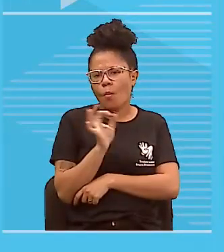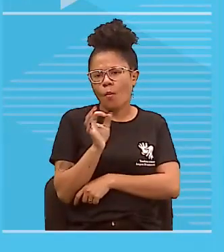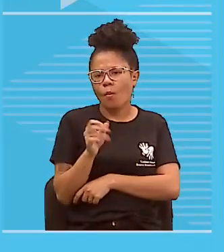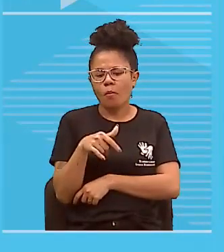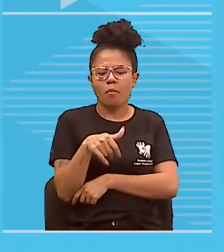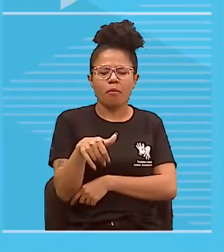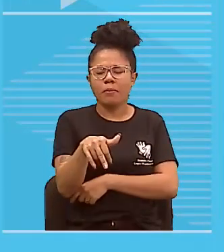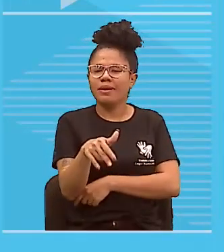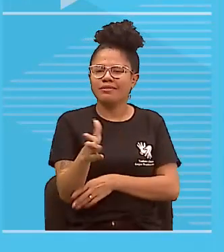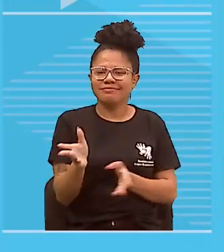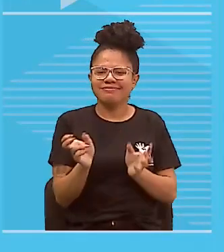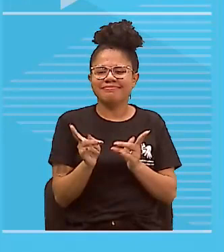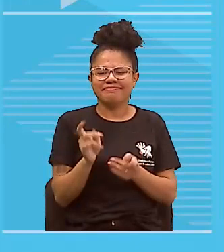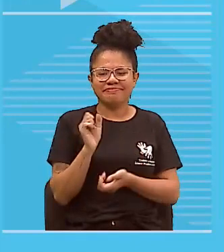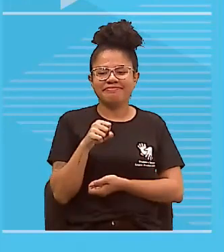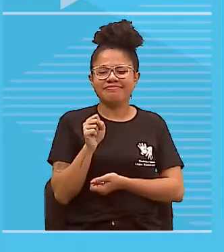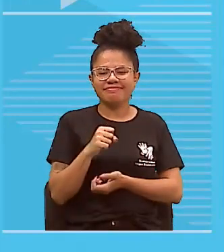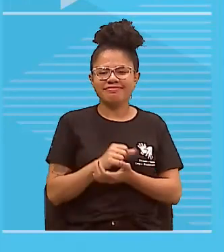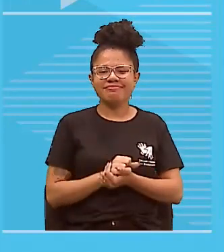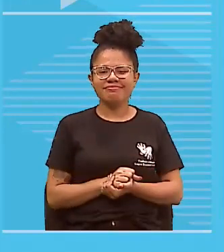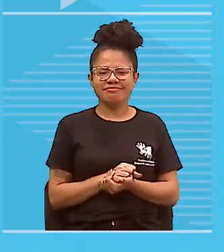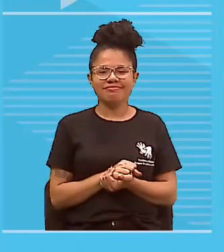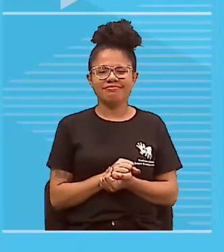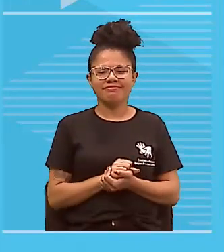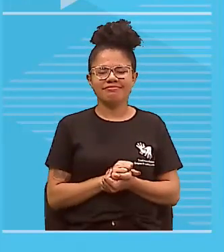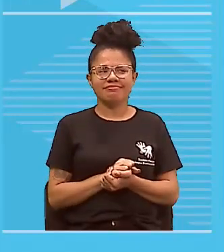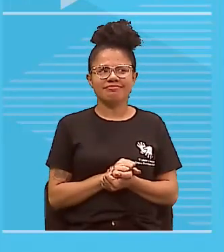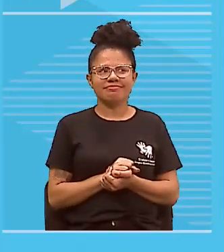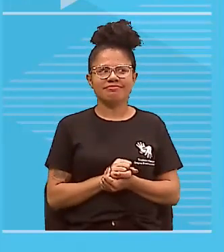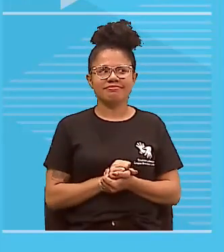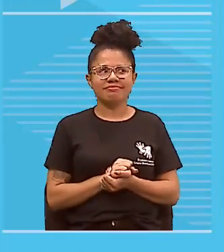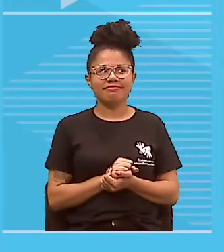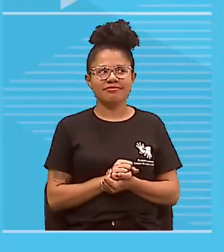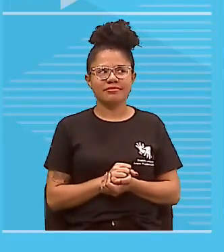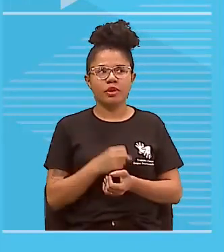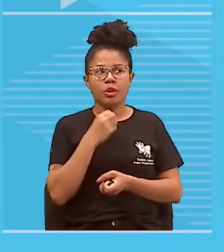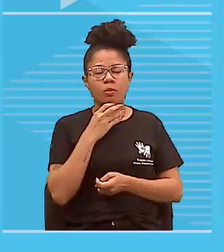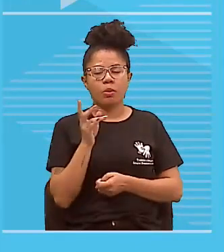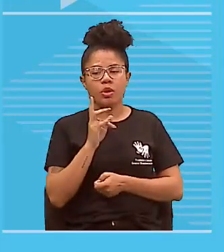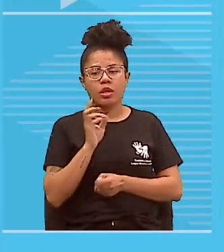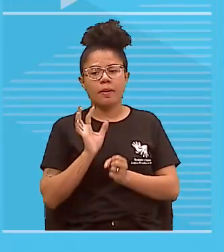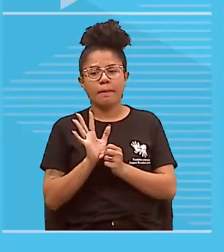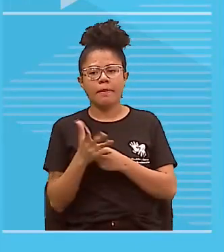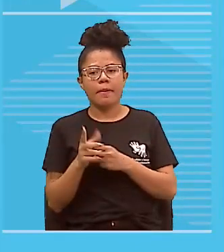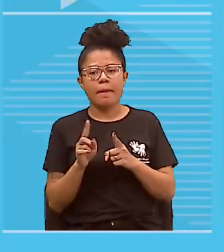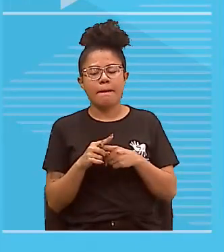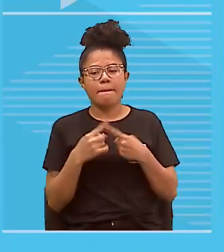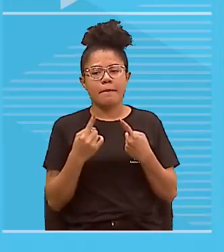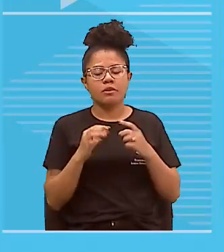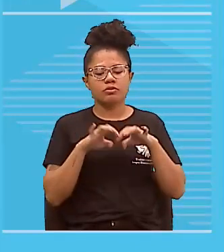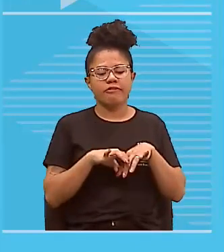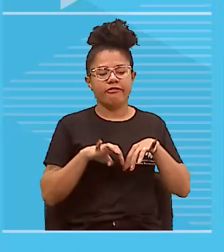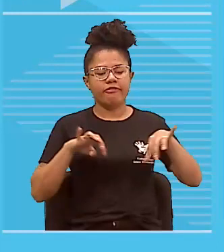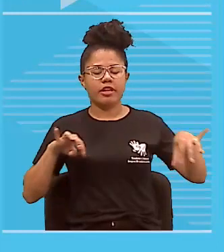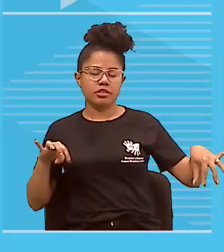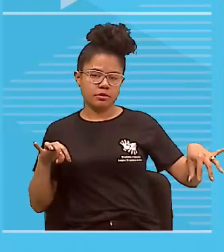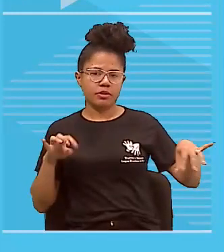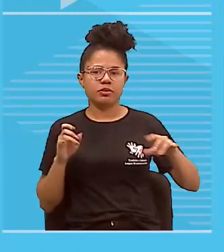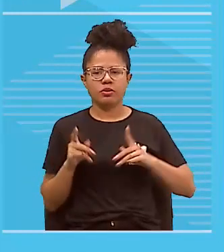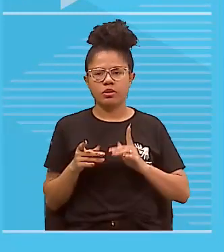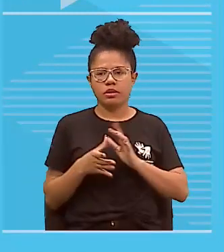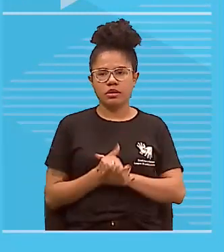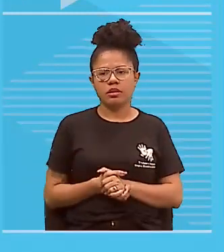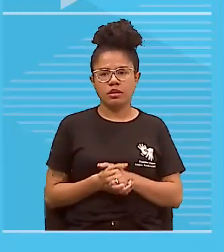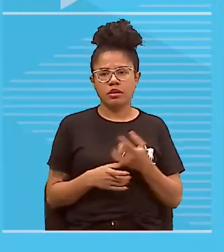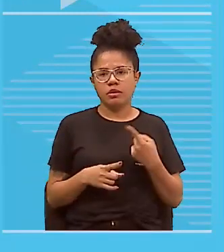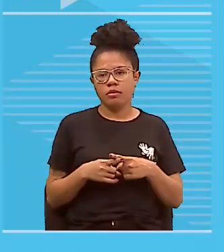interessante. Sim, Jack, o fator positivo não da pandemia, mas do isolamento, tá bom? Na pandemia,